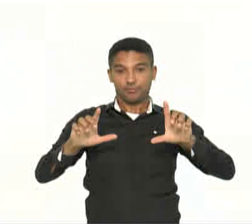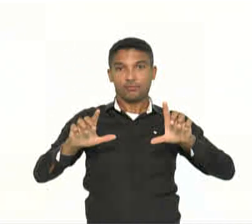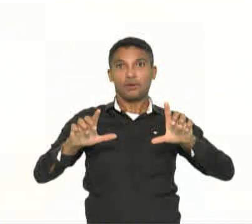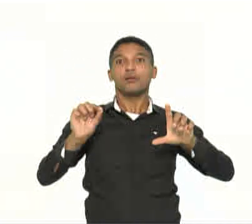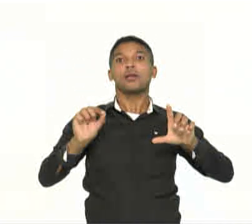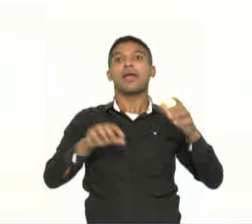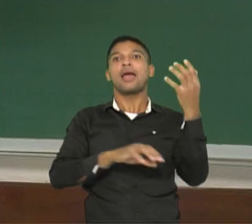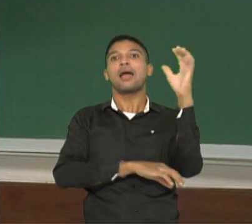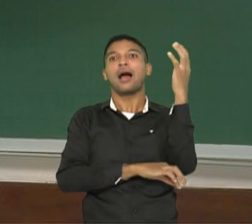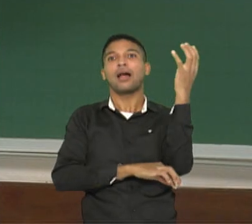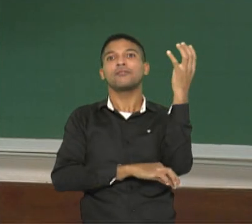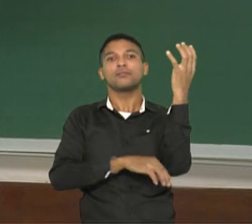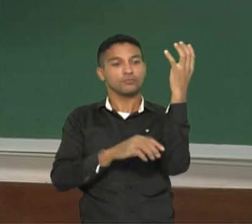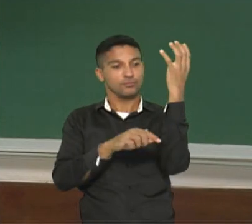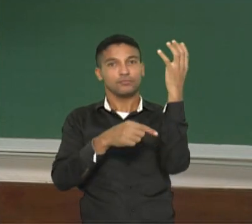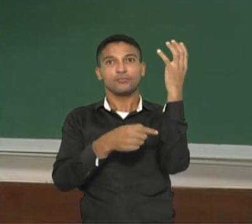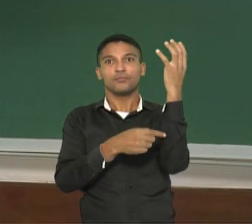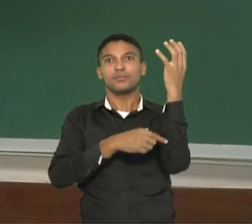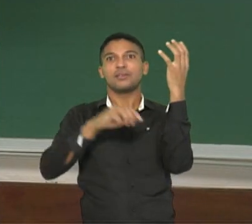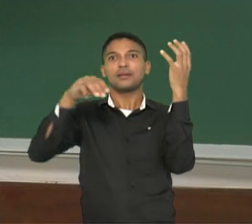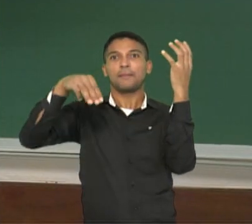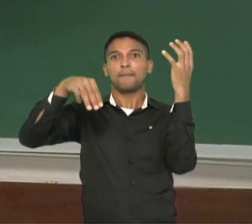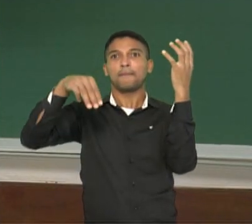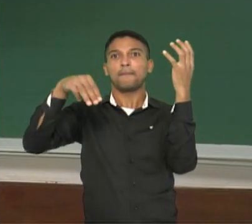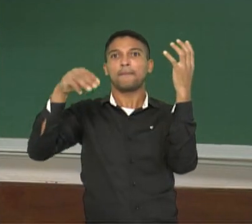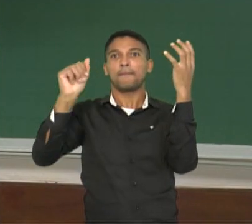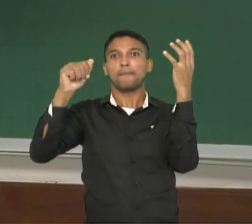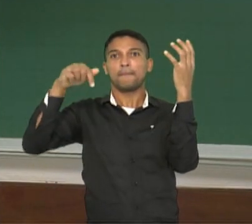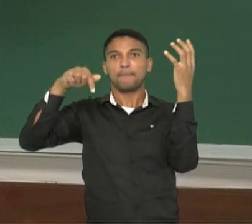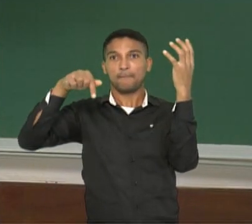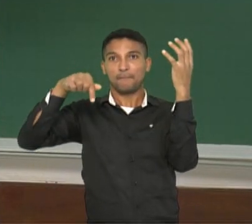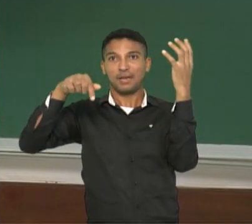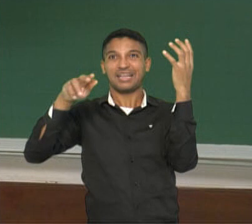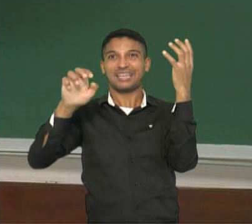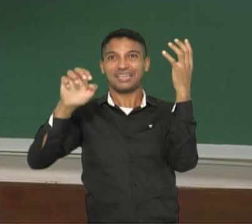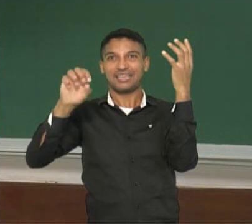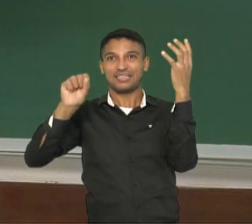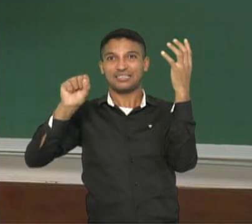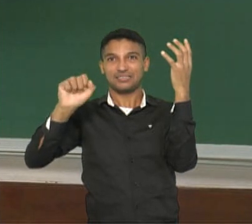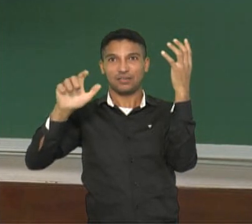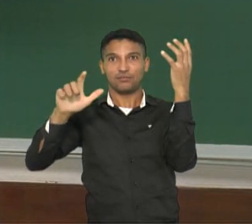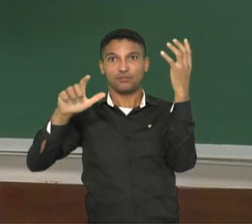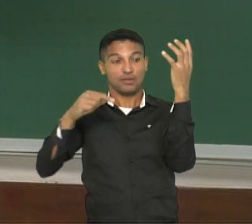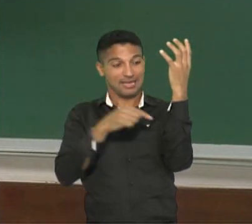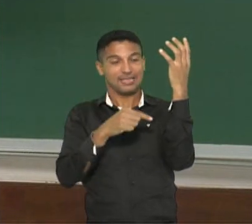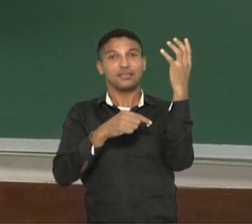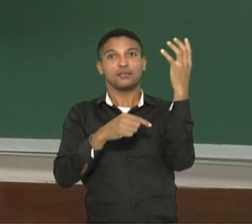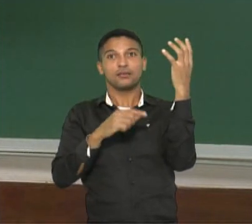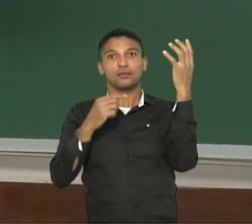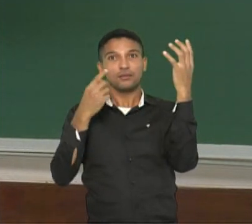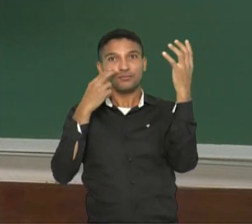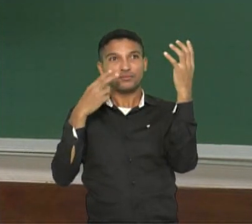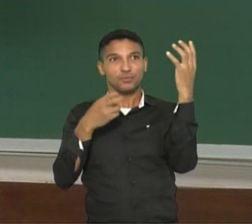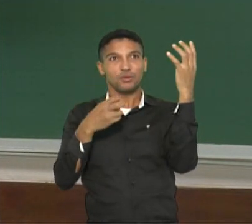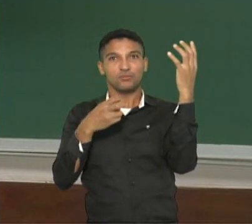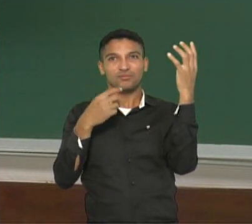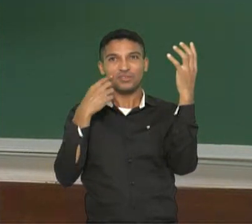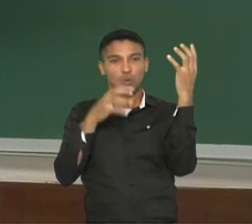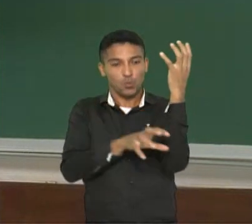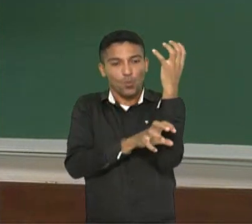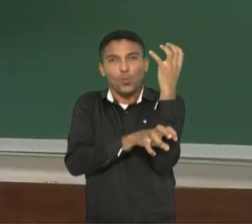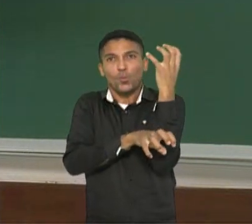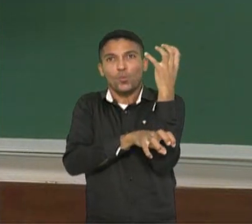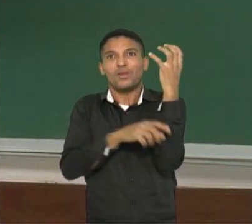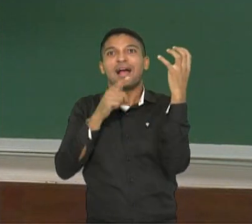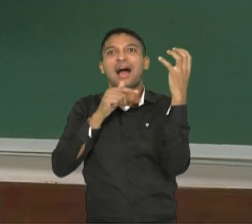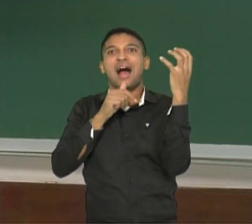está adaptada à água com elevado teor de salinidade. Quando a gente fala em mares de morros,